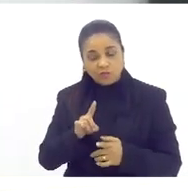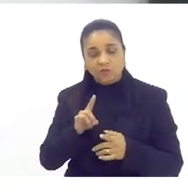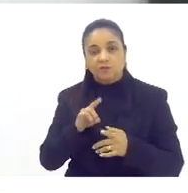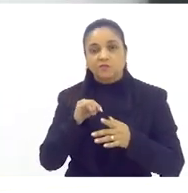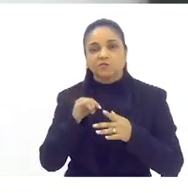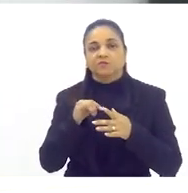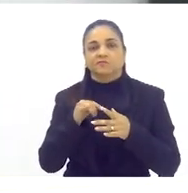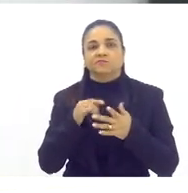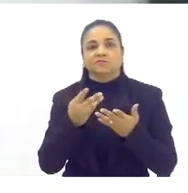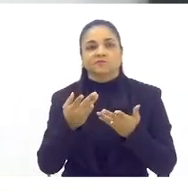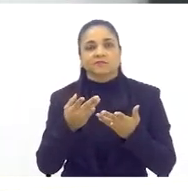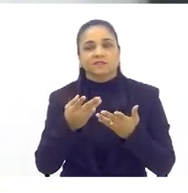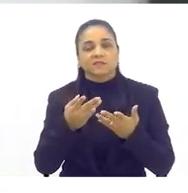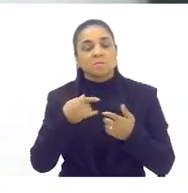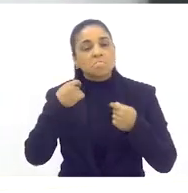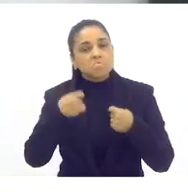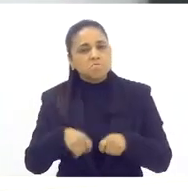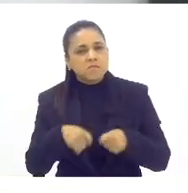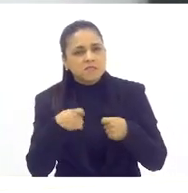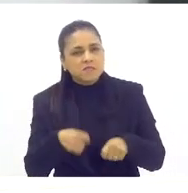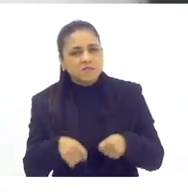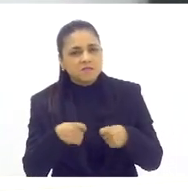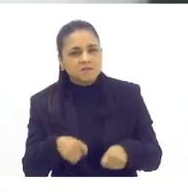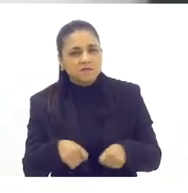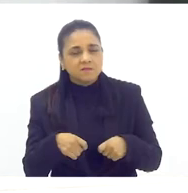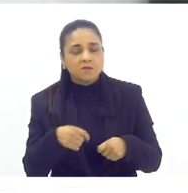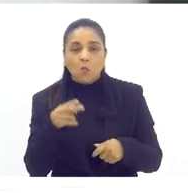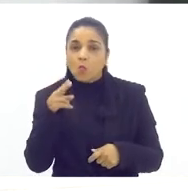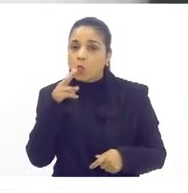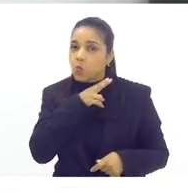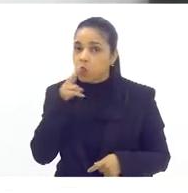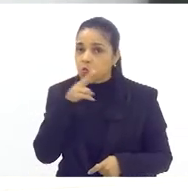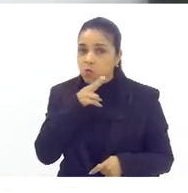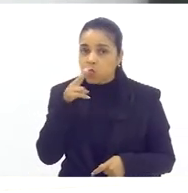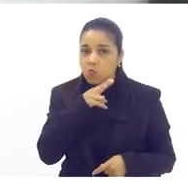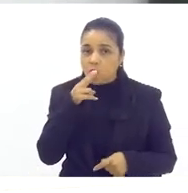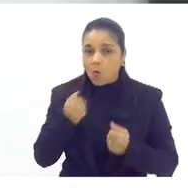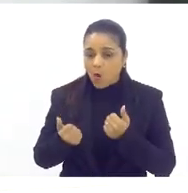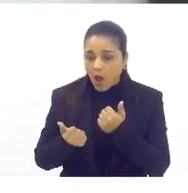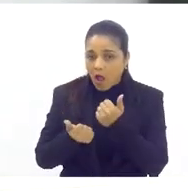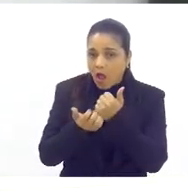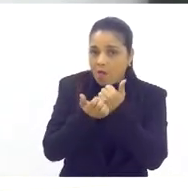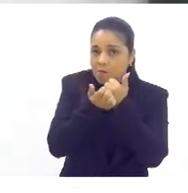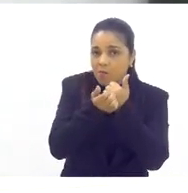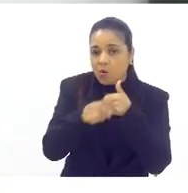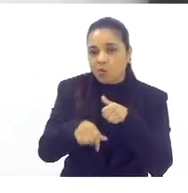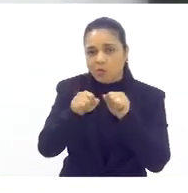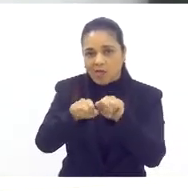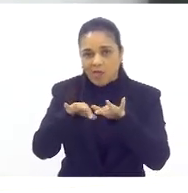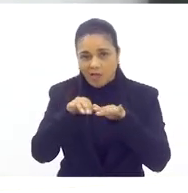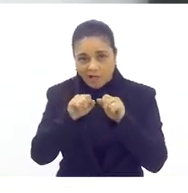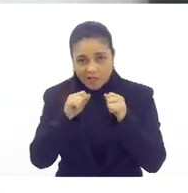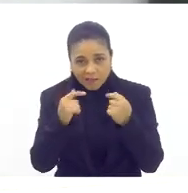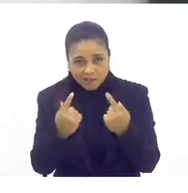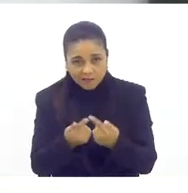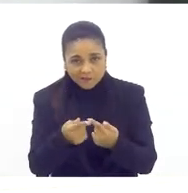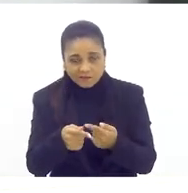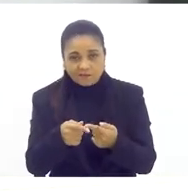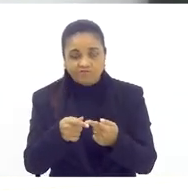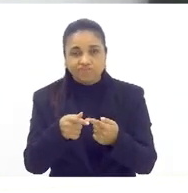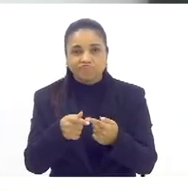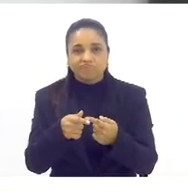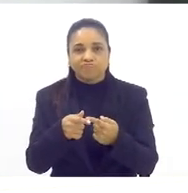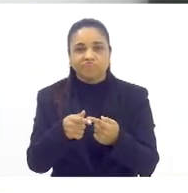unidades É que a gente precisa né com urgência um apoio dessa casa para que a gente possa